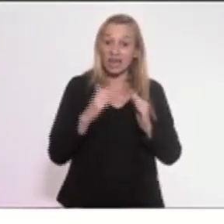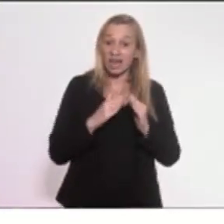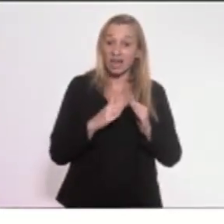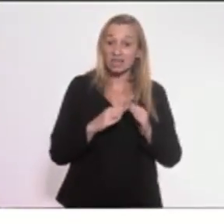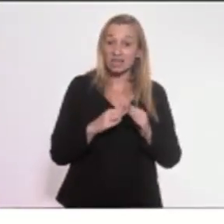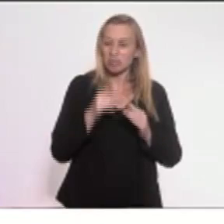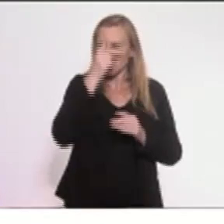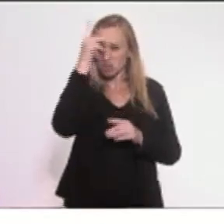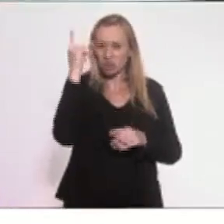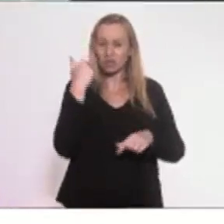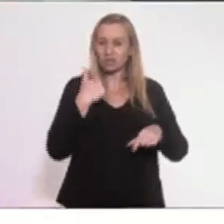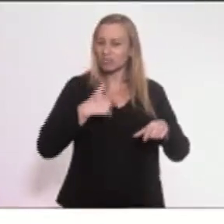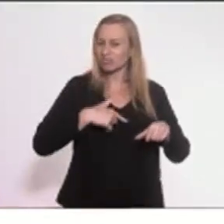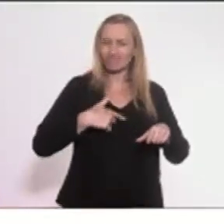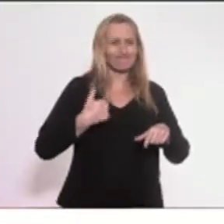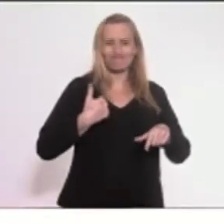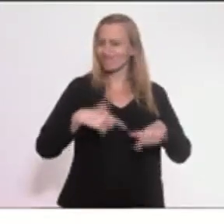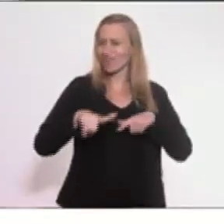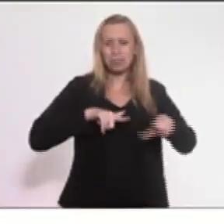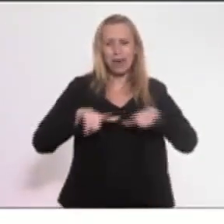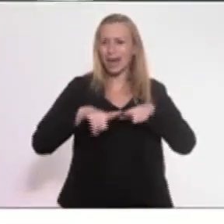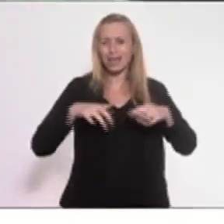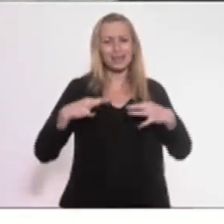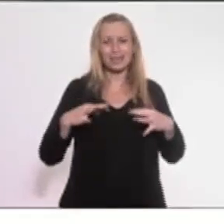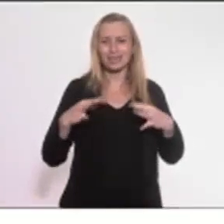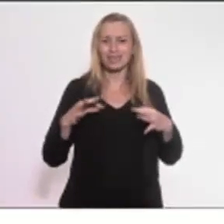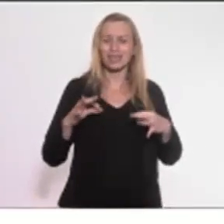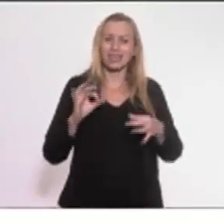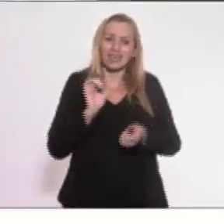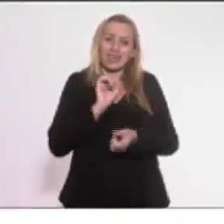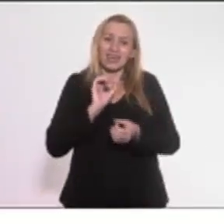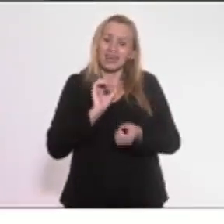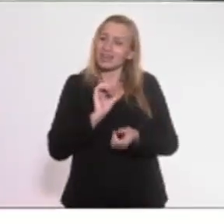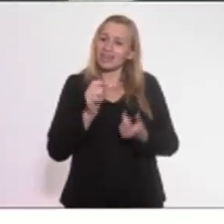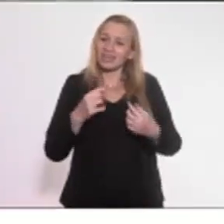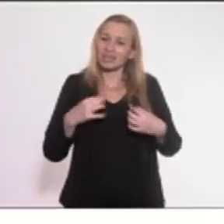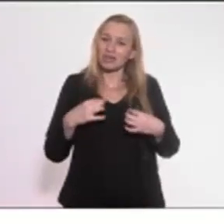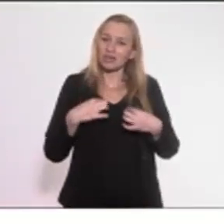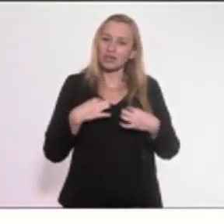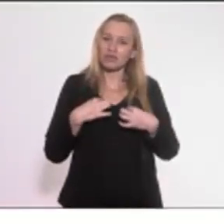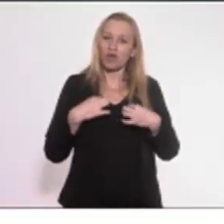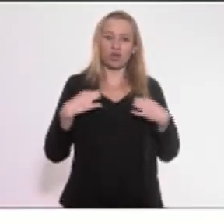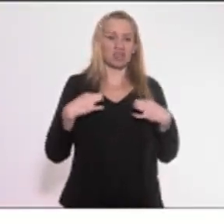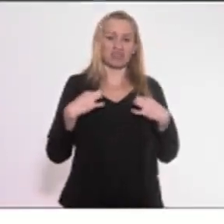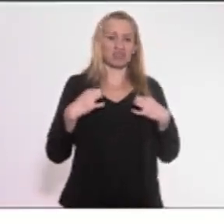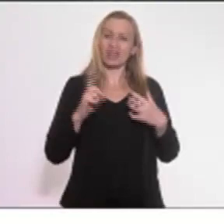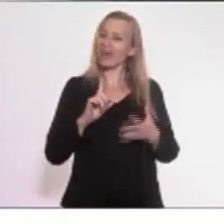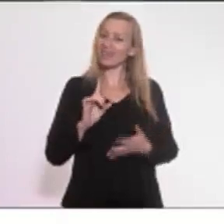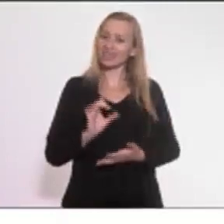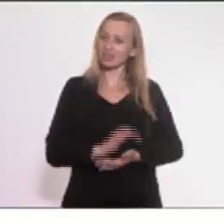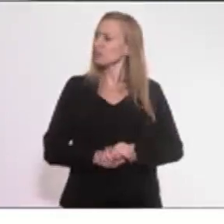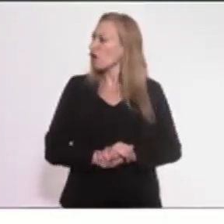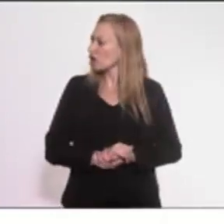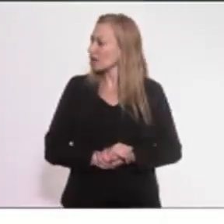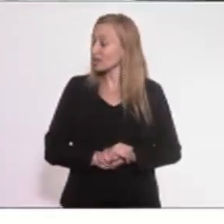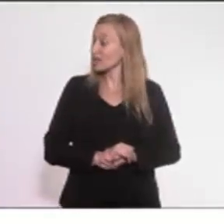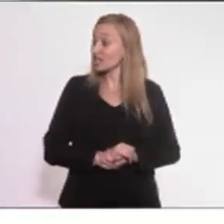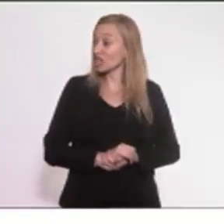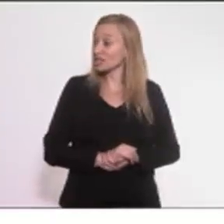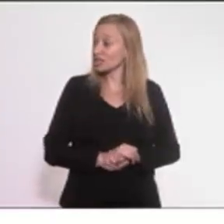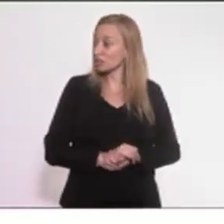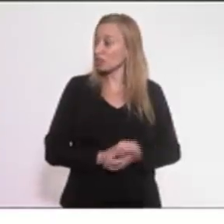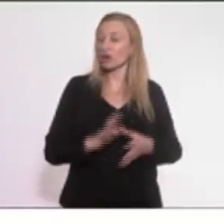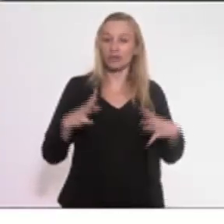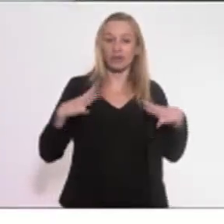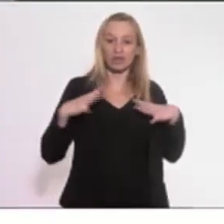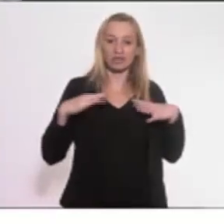folga. Ninguém trabalha na folga. E se trabalhar, recebe. Se viajar, recebe. Recebe dinheiro de gasolina, recebe